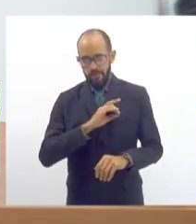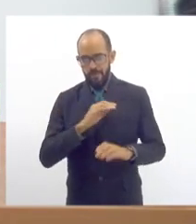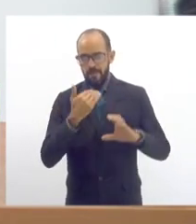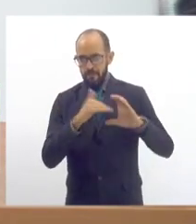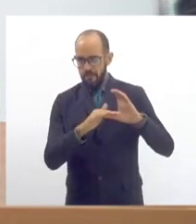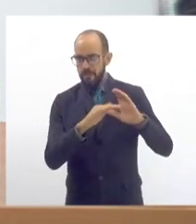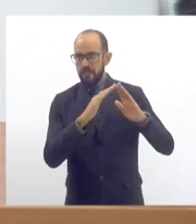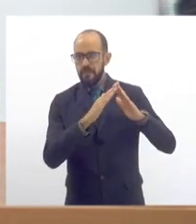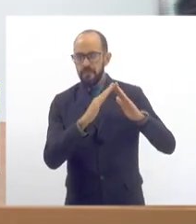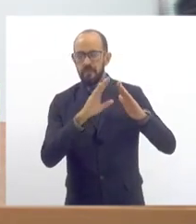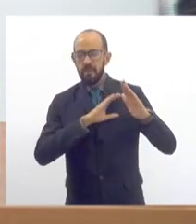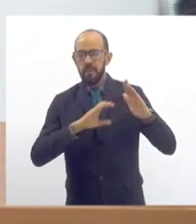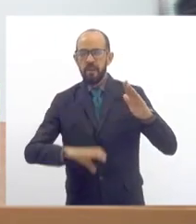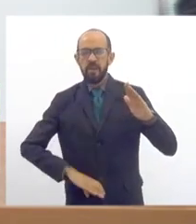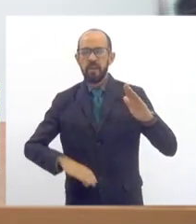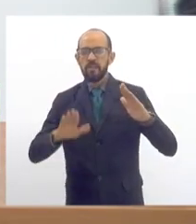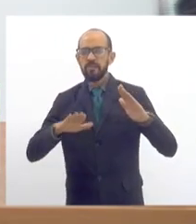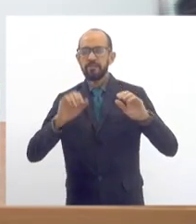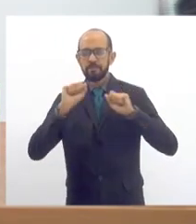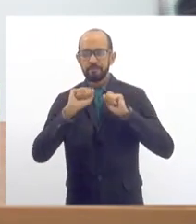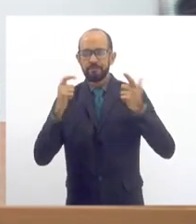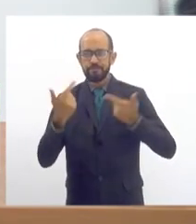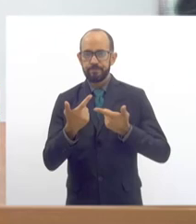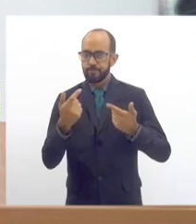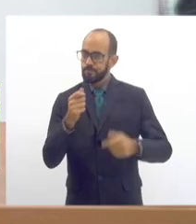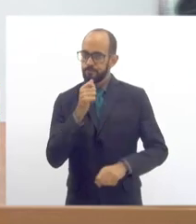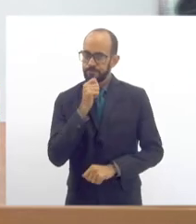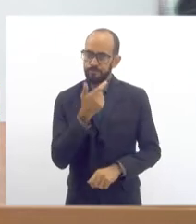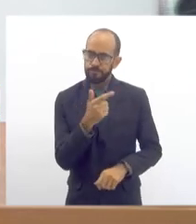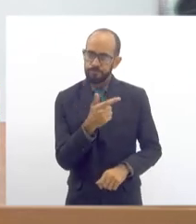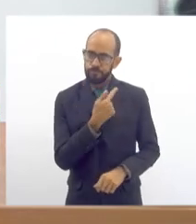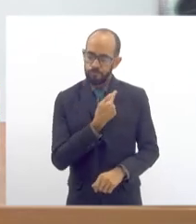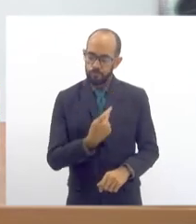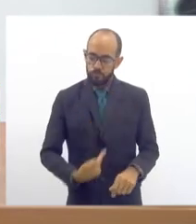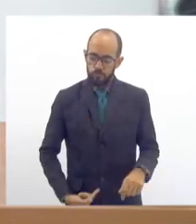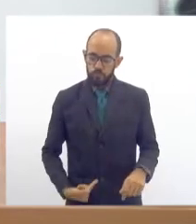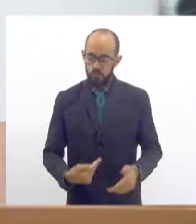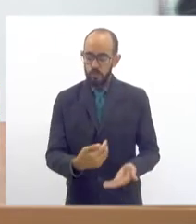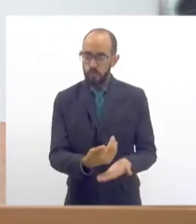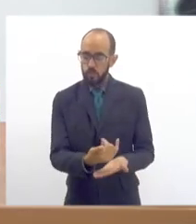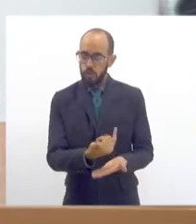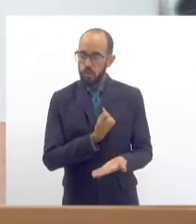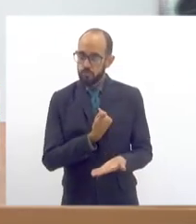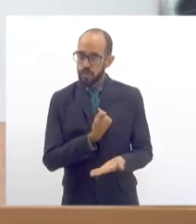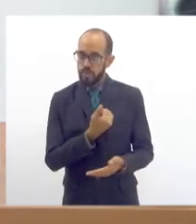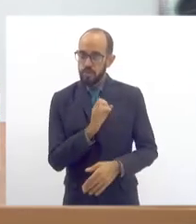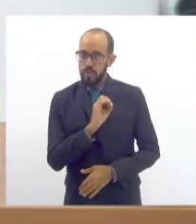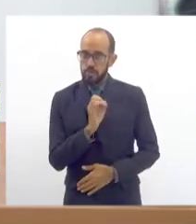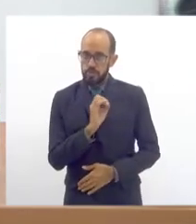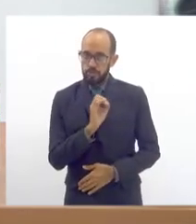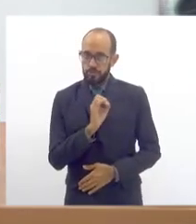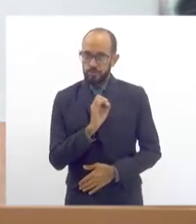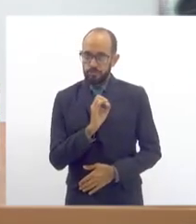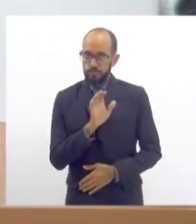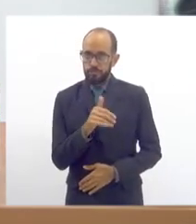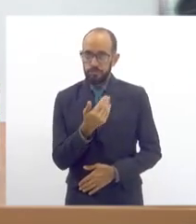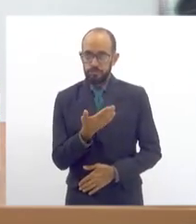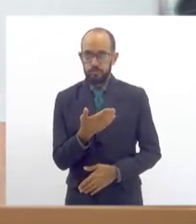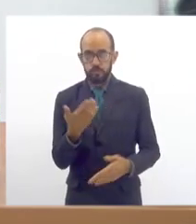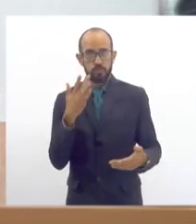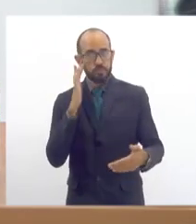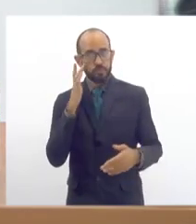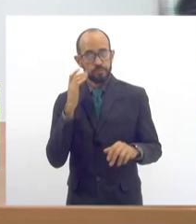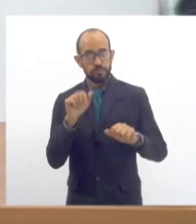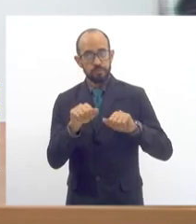a Assembleia Legislativa ainda não recebeu propriamente a mensagem do governador tratando da matéria. Então, acho que a audiência hoje, Rodrigo, vai ajudar